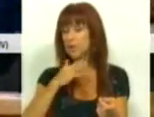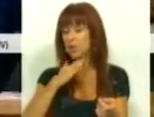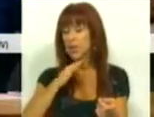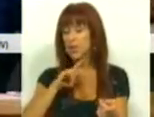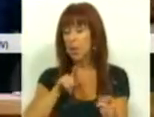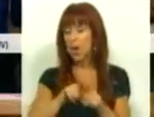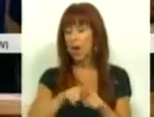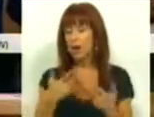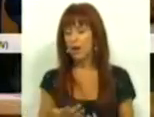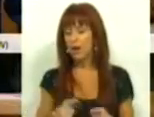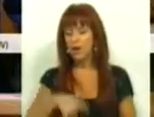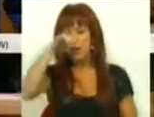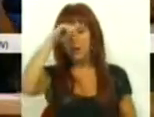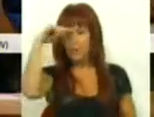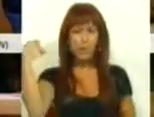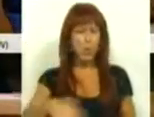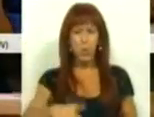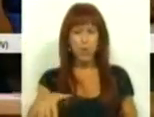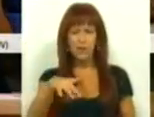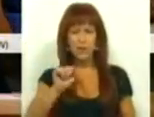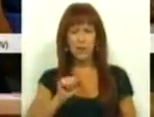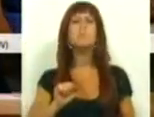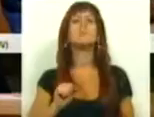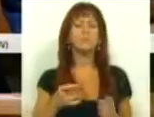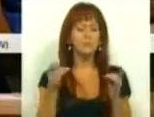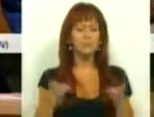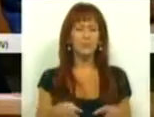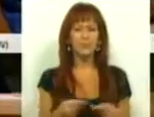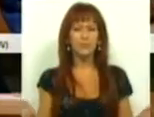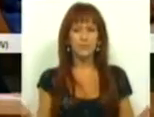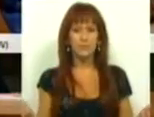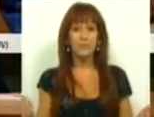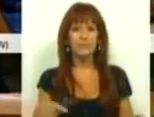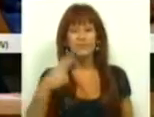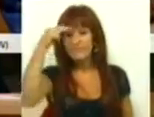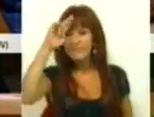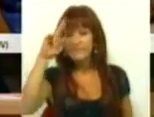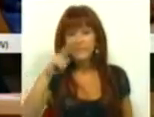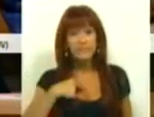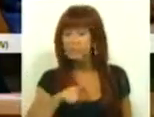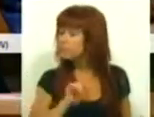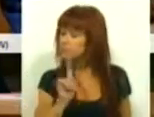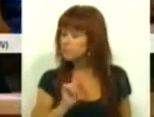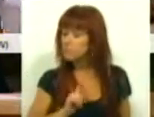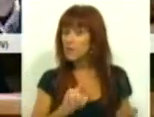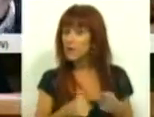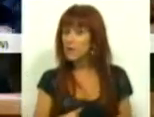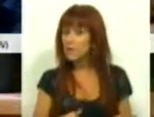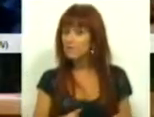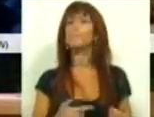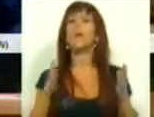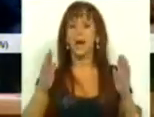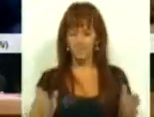suficientes para que a atual, dificílima situação seja ultrapassada. Desengane-se quem assim pensa.